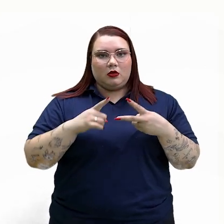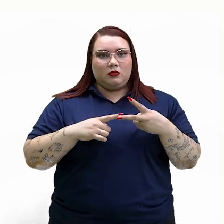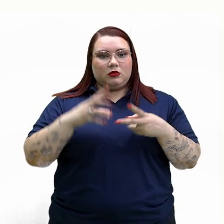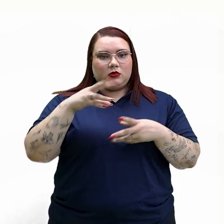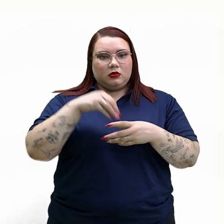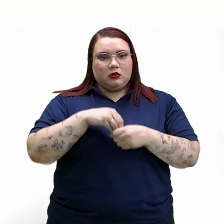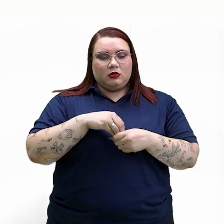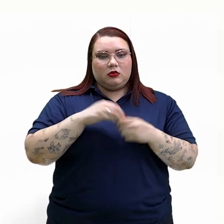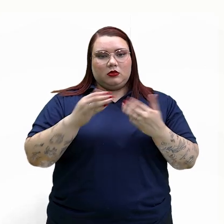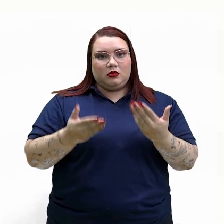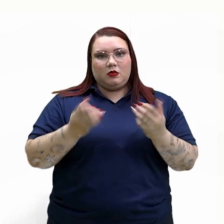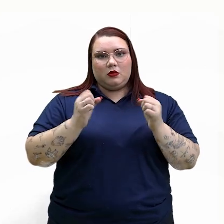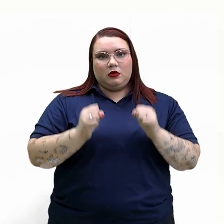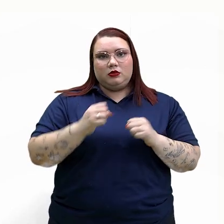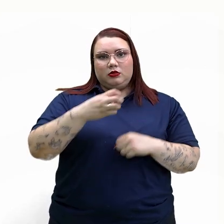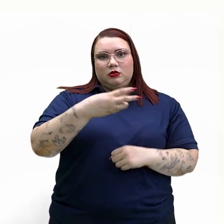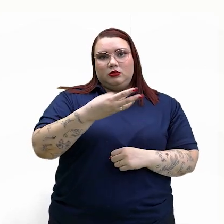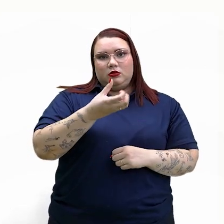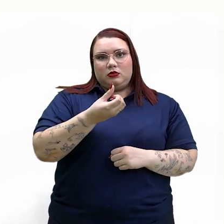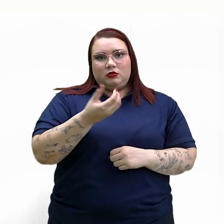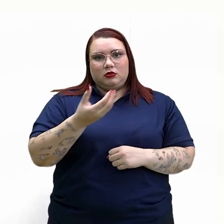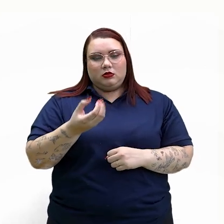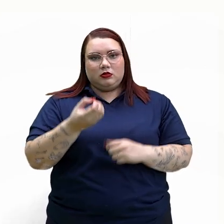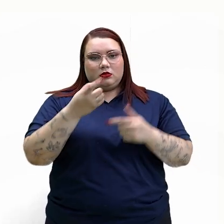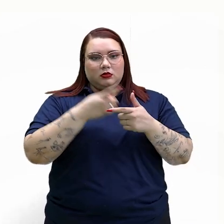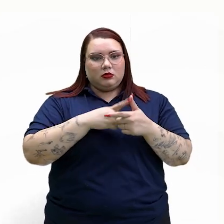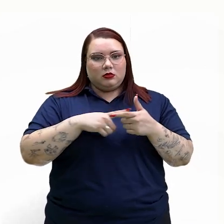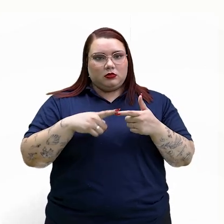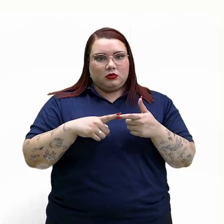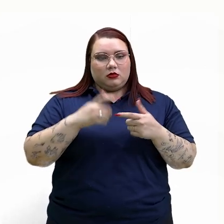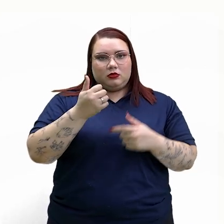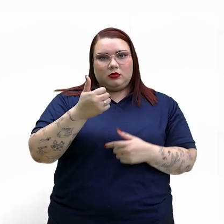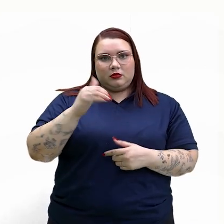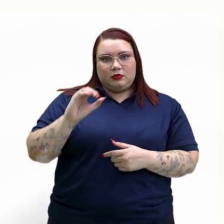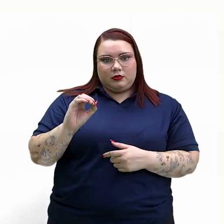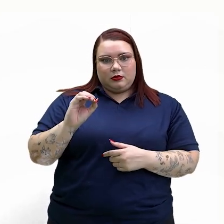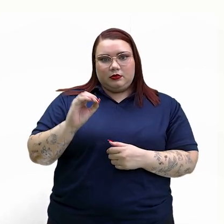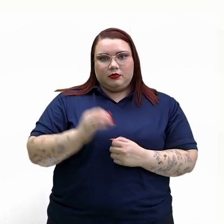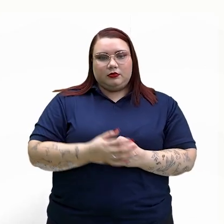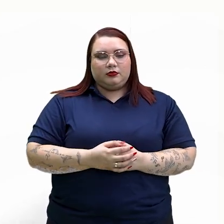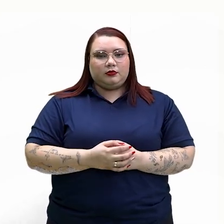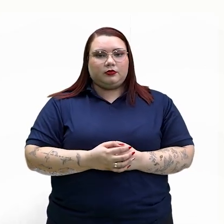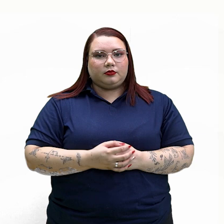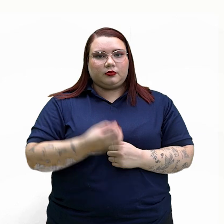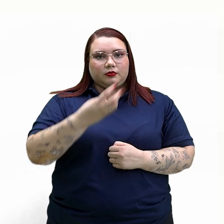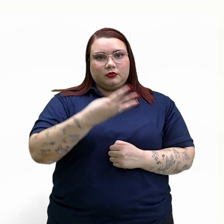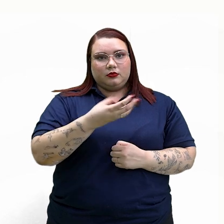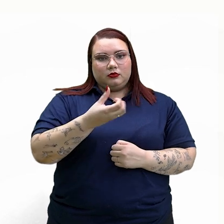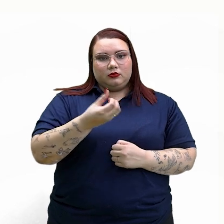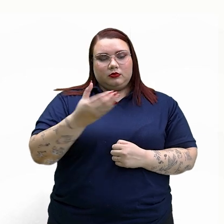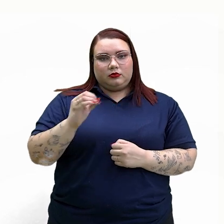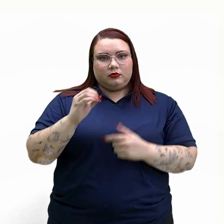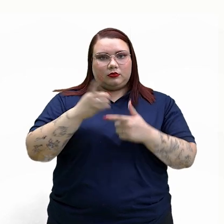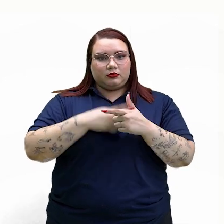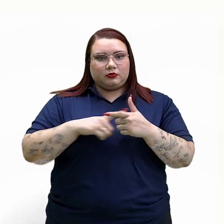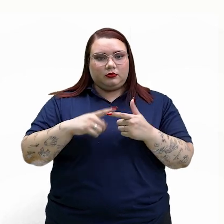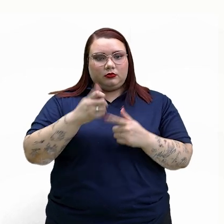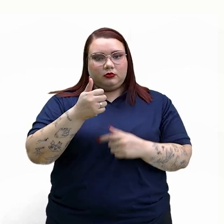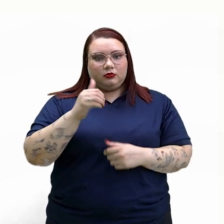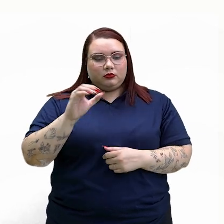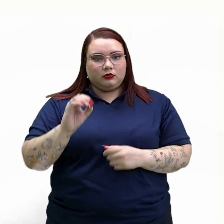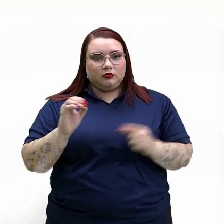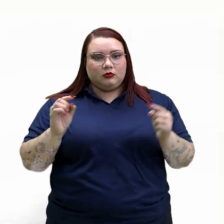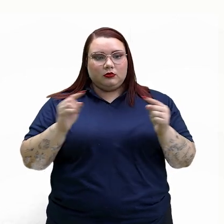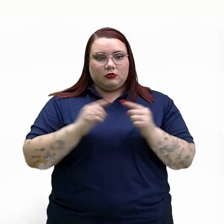basta pegar 360 e dividir por 10. 360 dividido por 10,